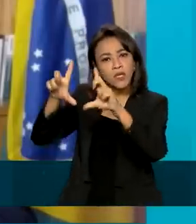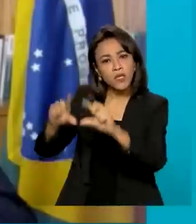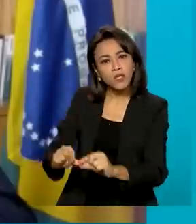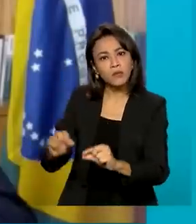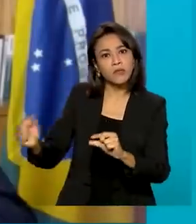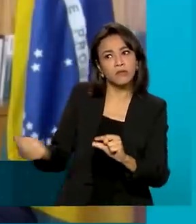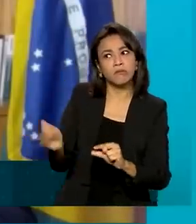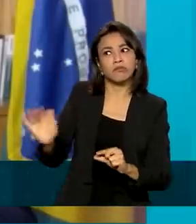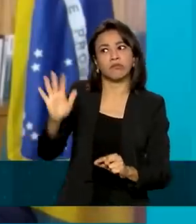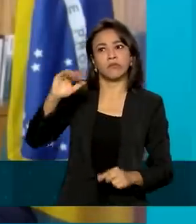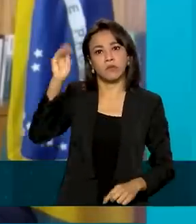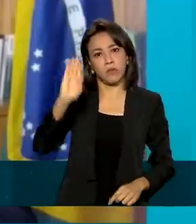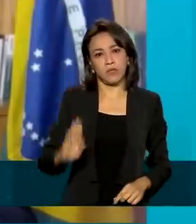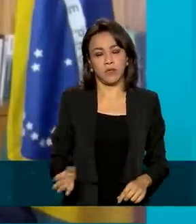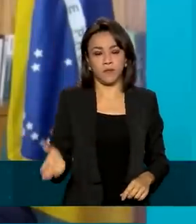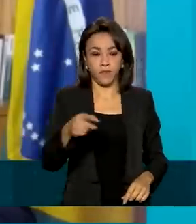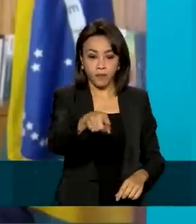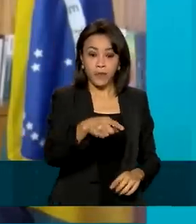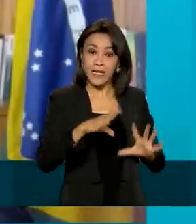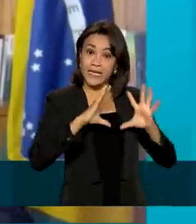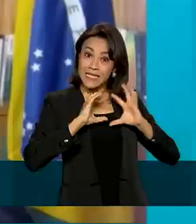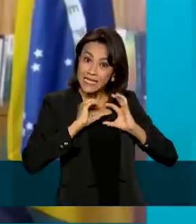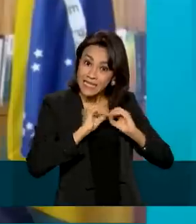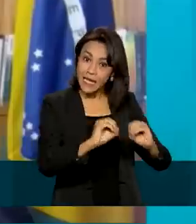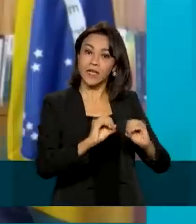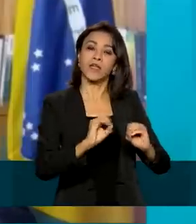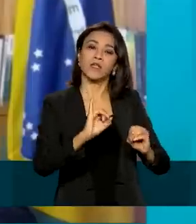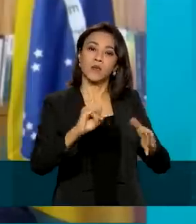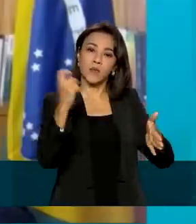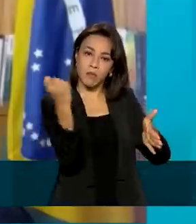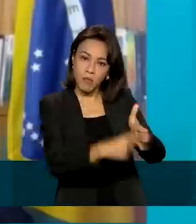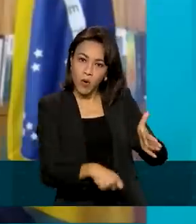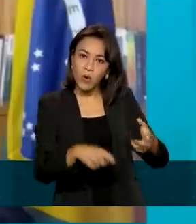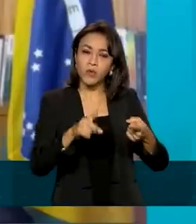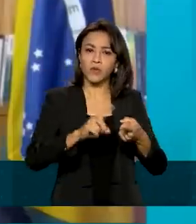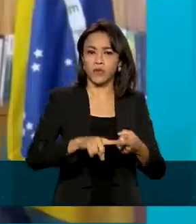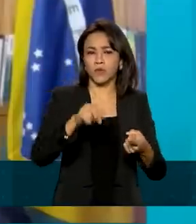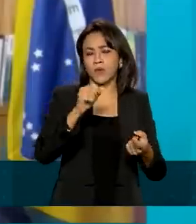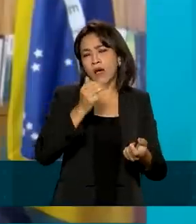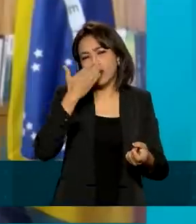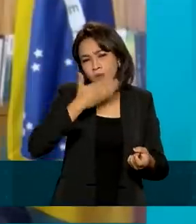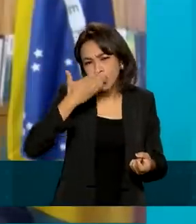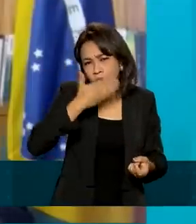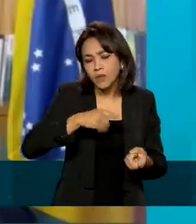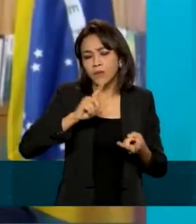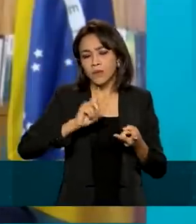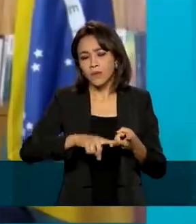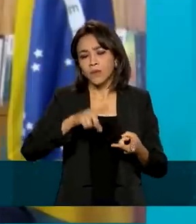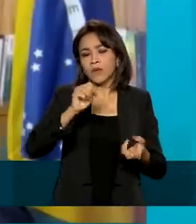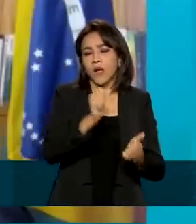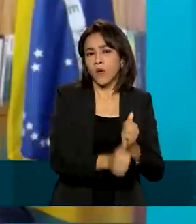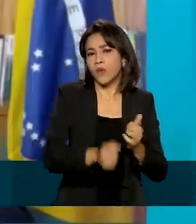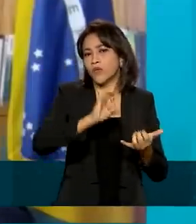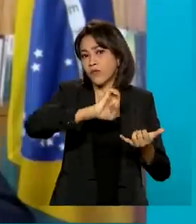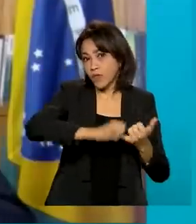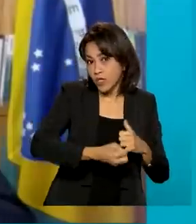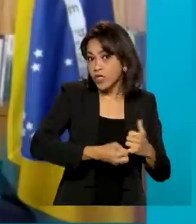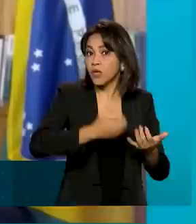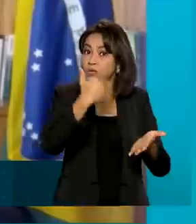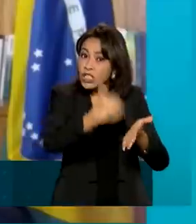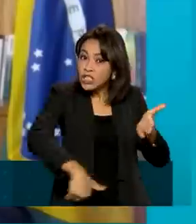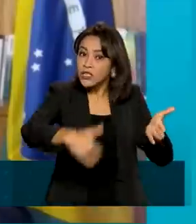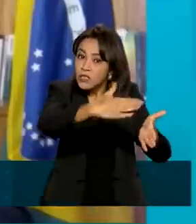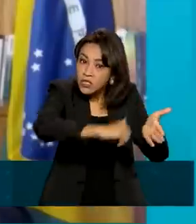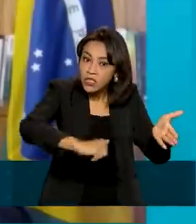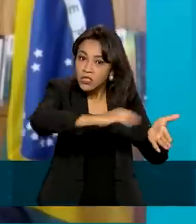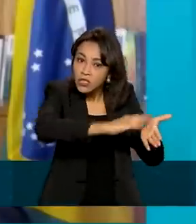os impostos sobre produtos como desossados, grãos, açúcar cristal, arroz e feijão. Redimimos todos